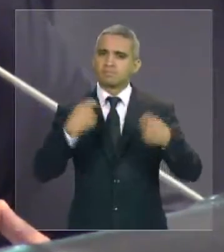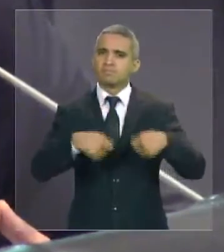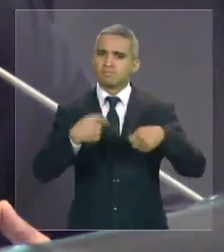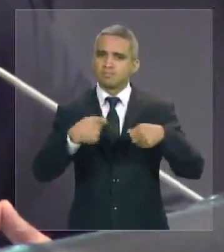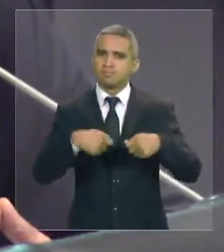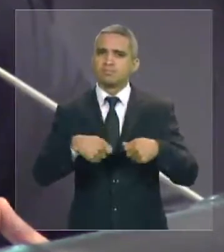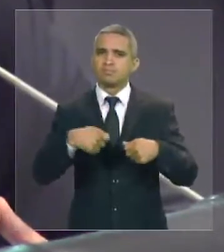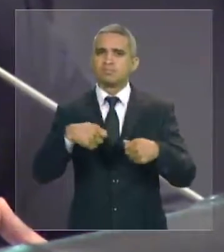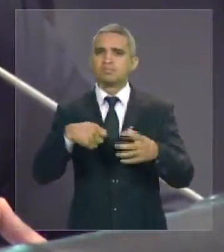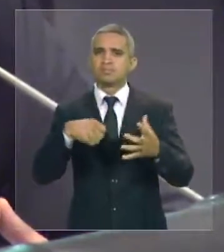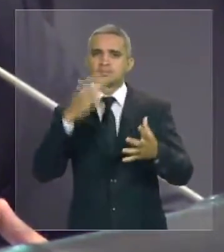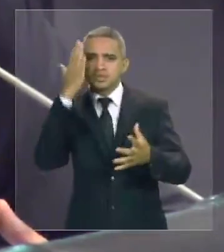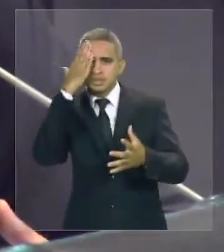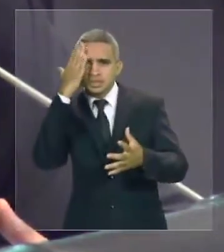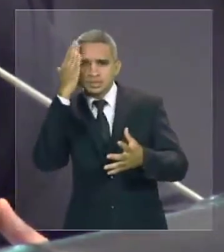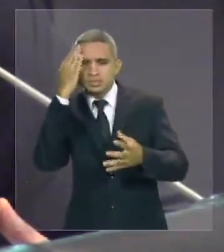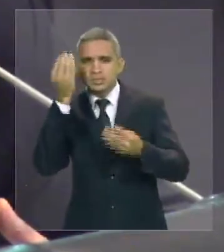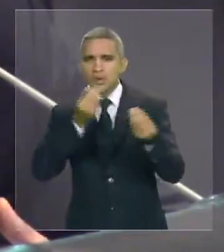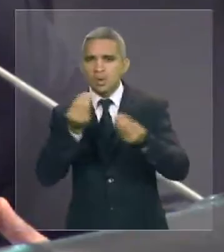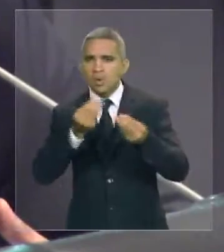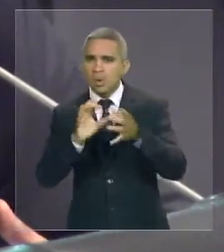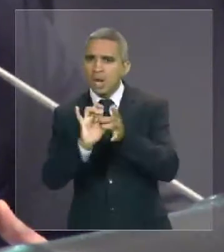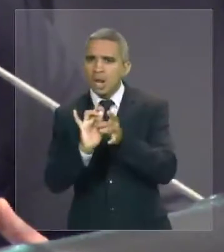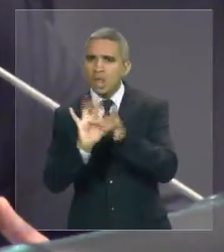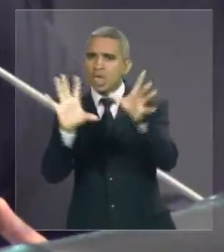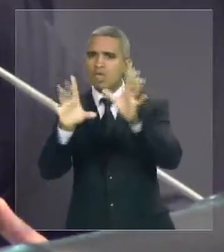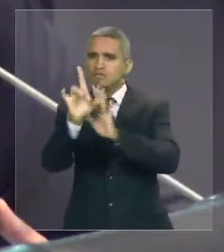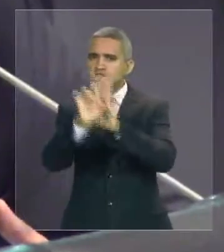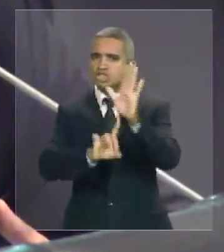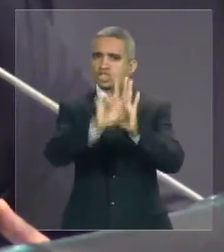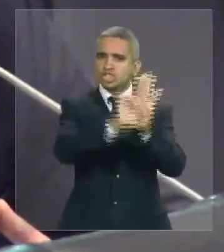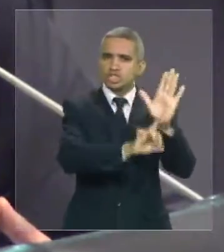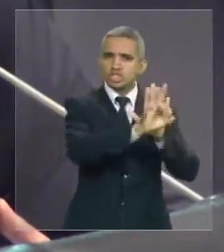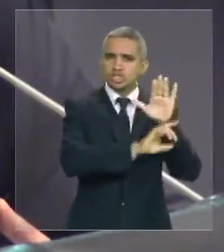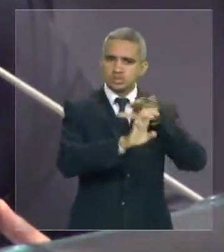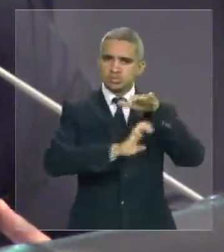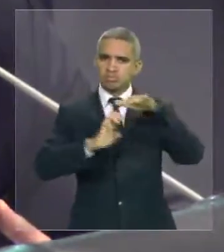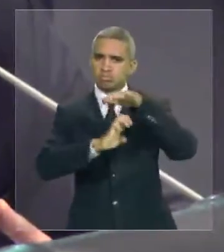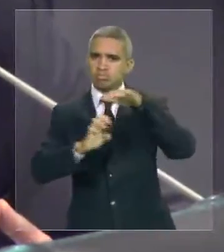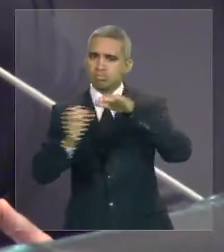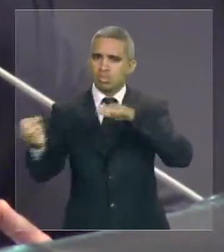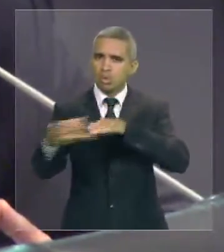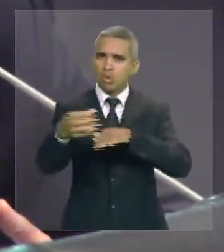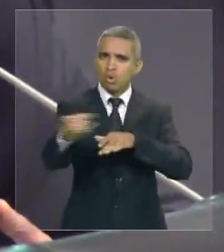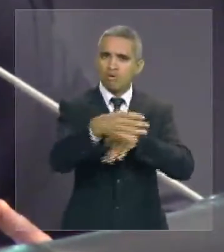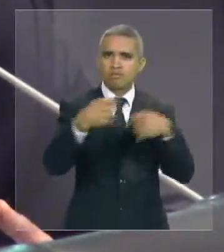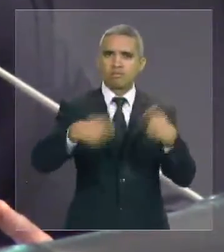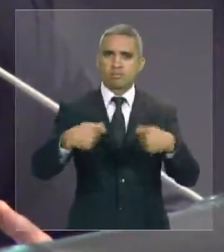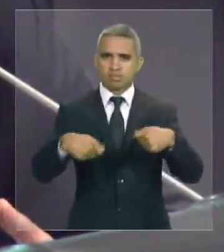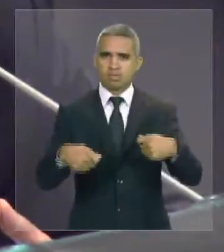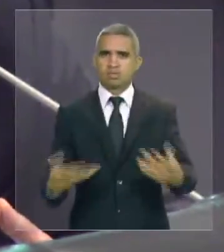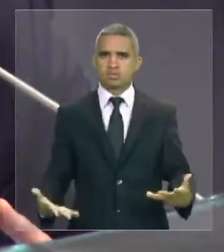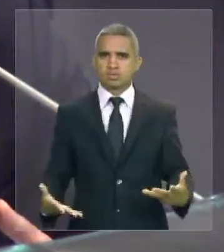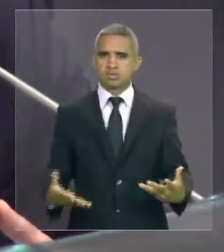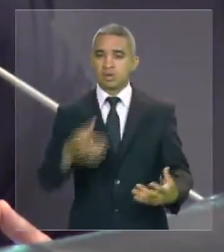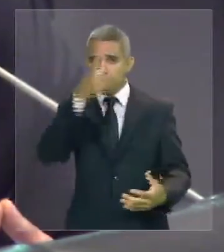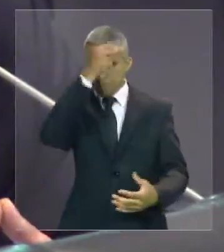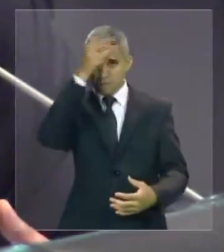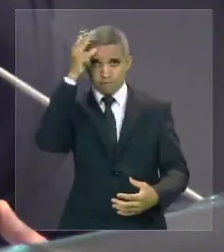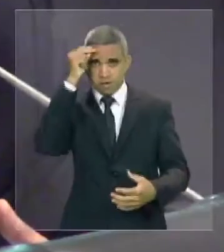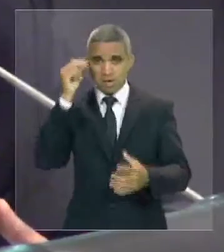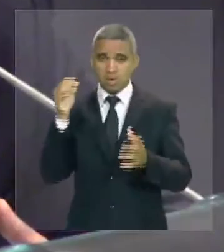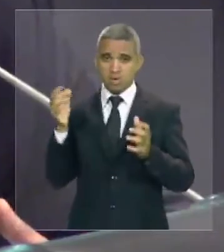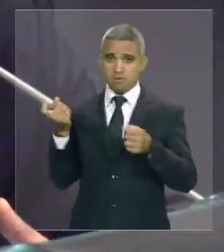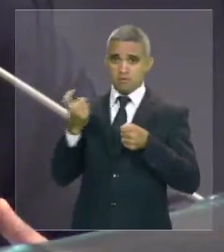do capitalismo, da livre concorrência, né? O prefeito não pode e não deve recuar. Nós estamos